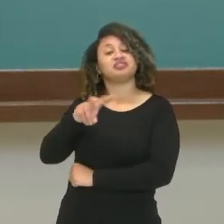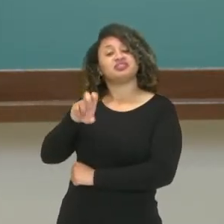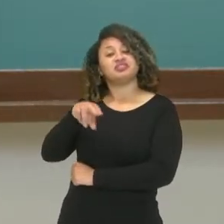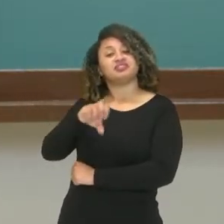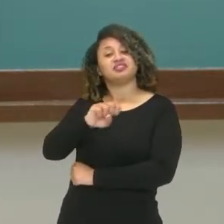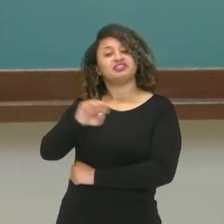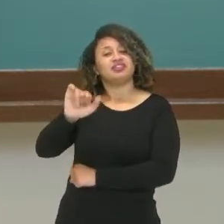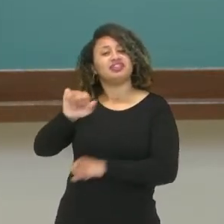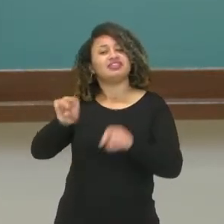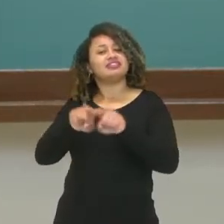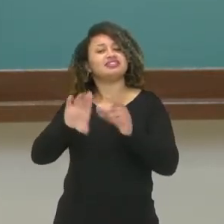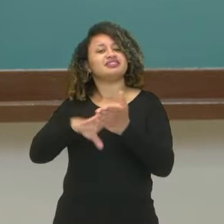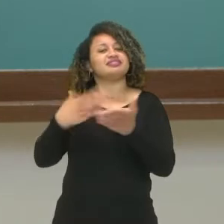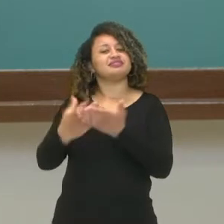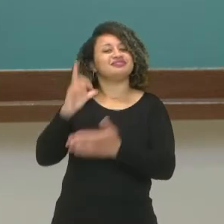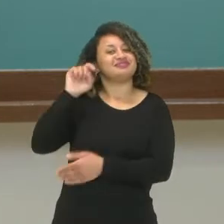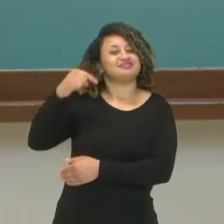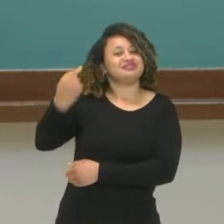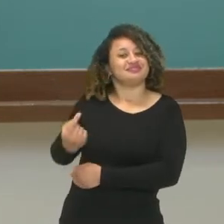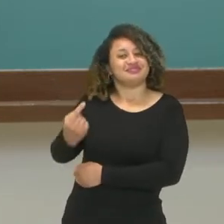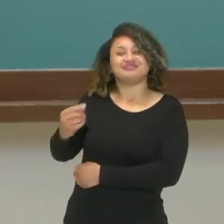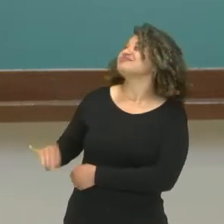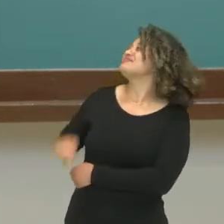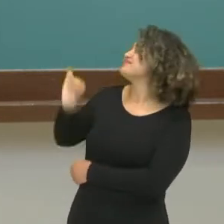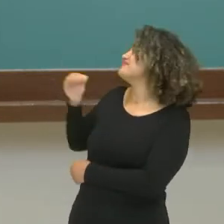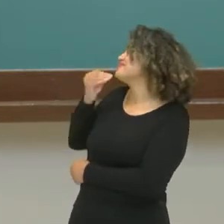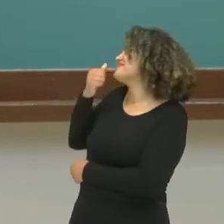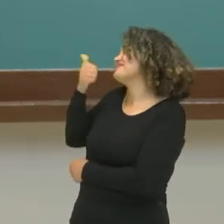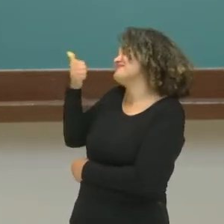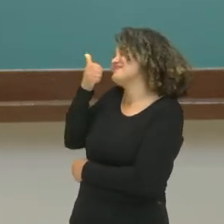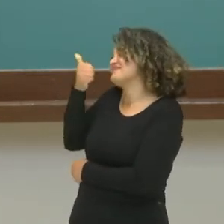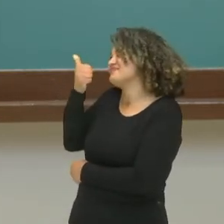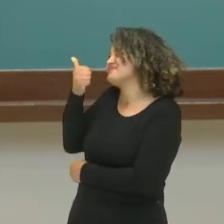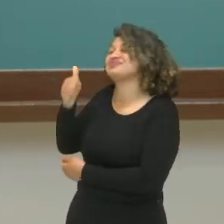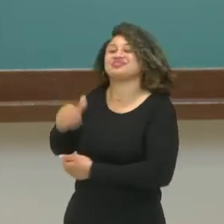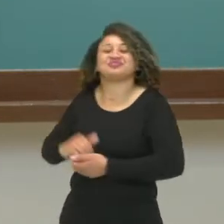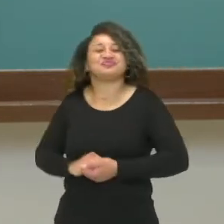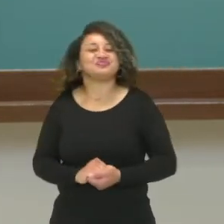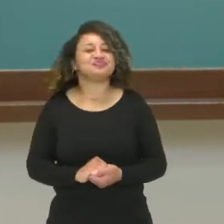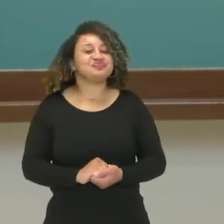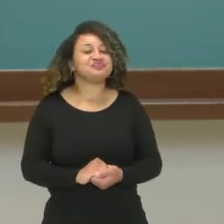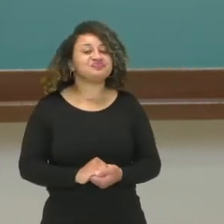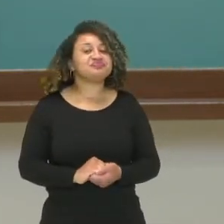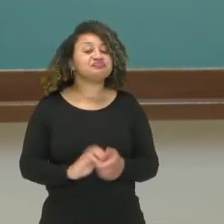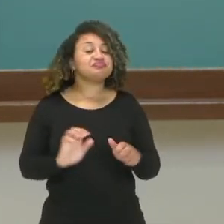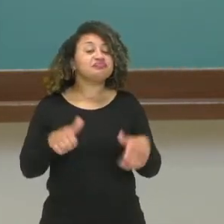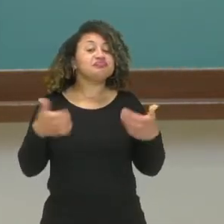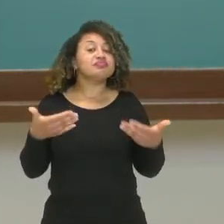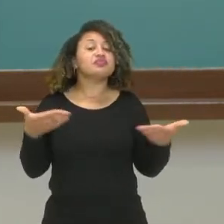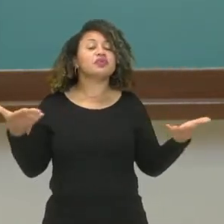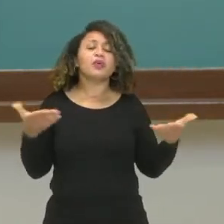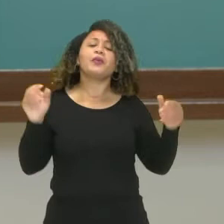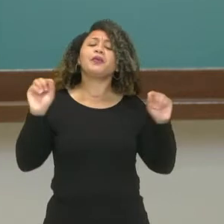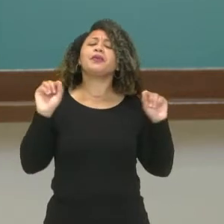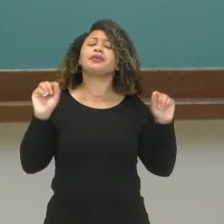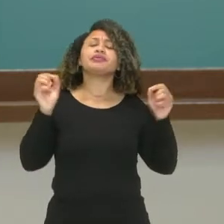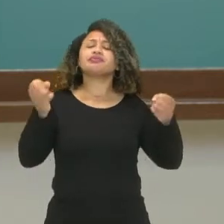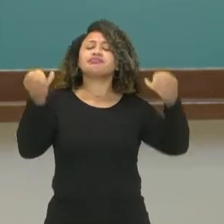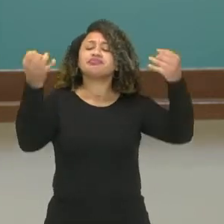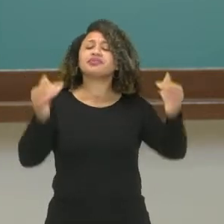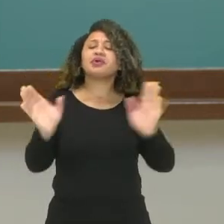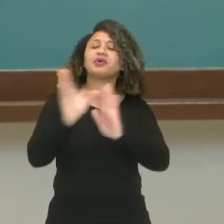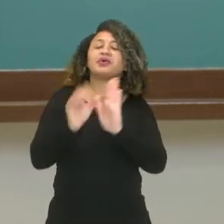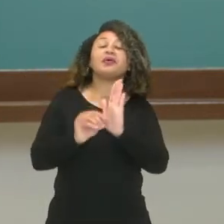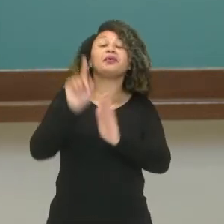Vanessa, e com a nossa intérprete Jéssica. Oi, Jéssica, tudo bem? E a gente está aqui para falar sobre um assunto